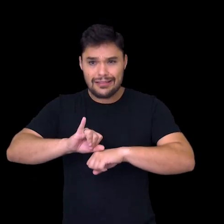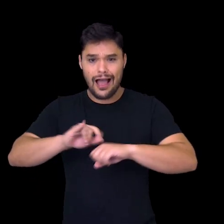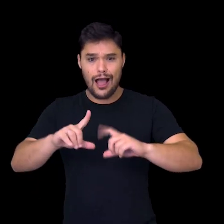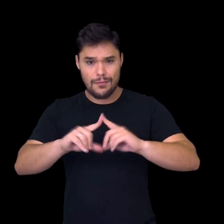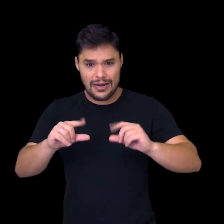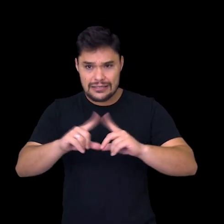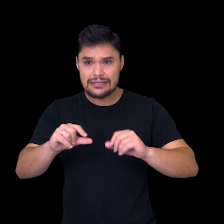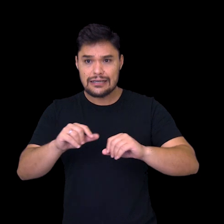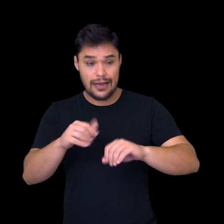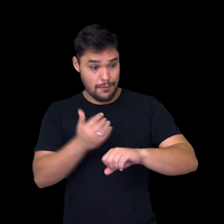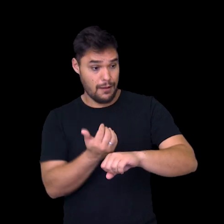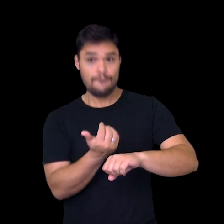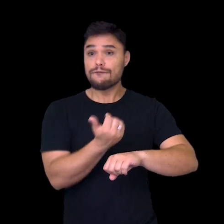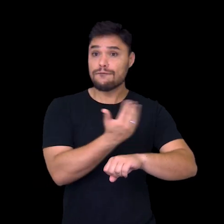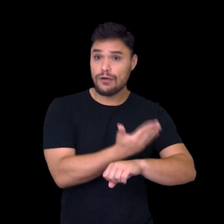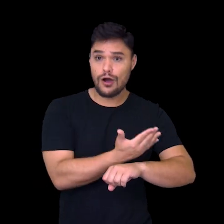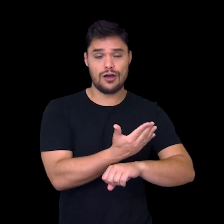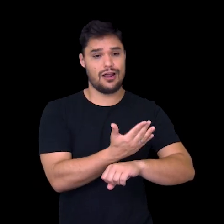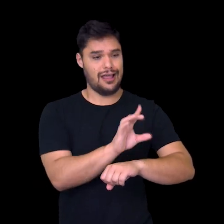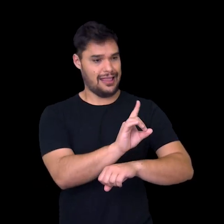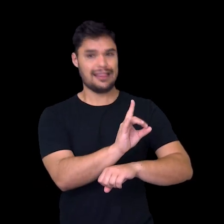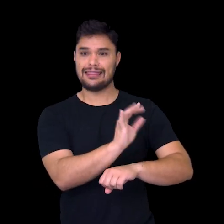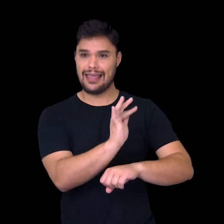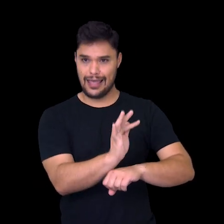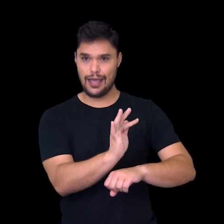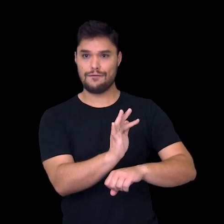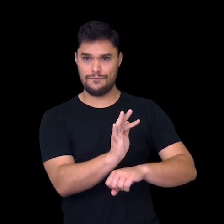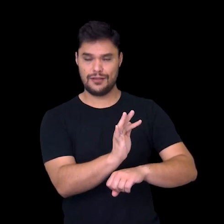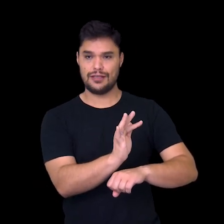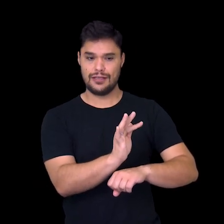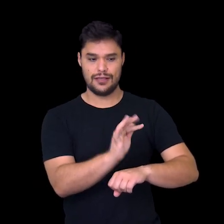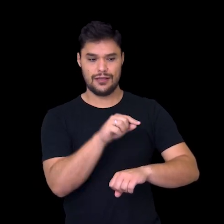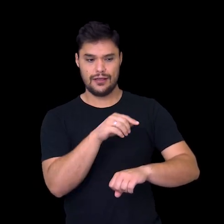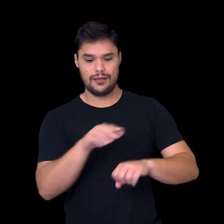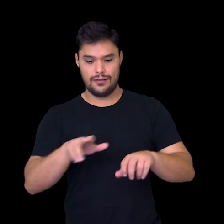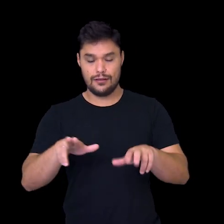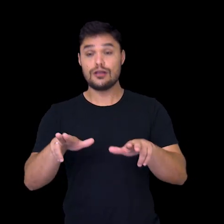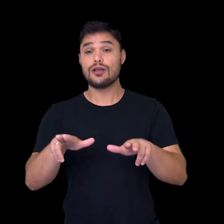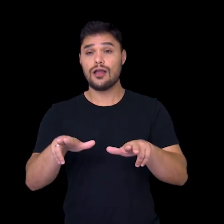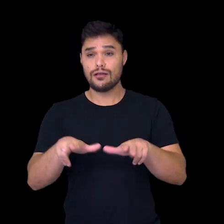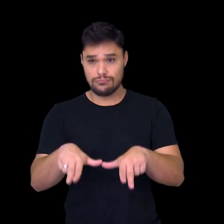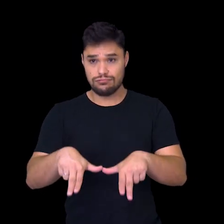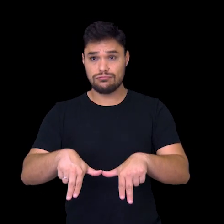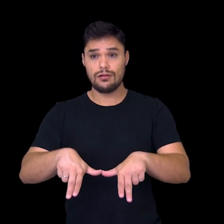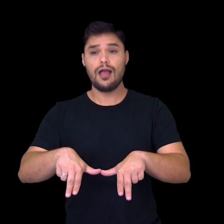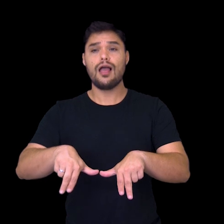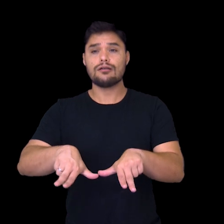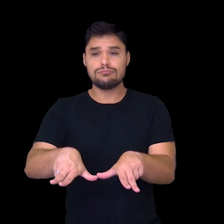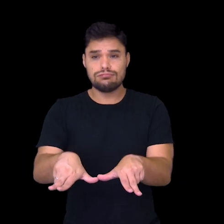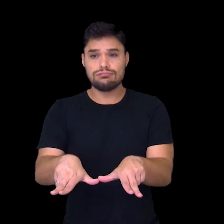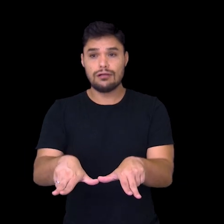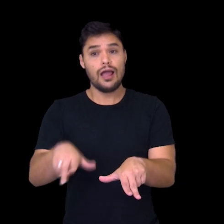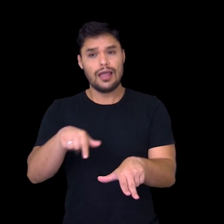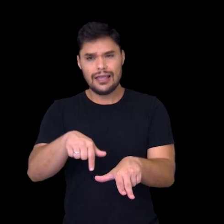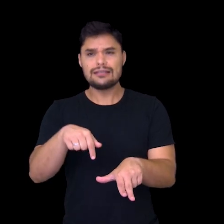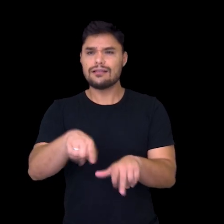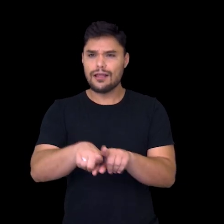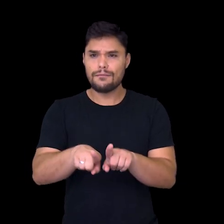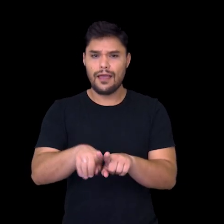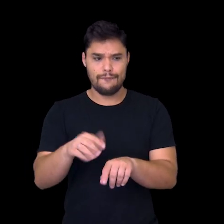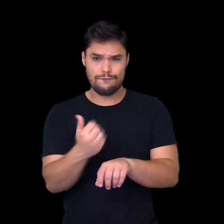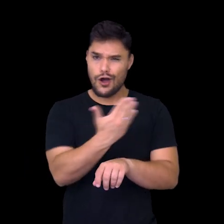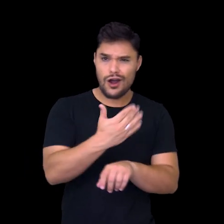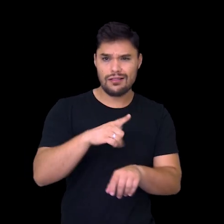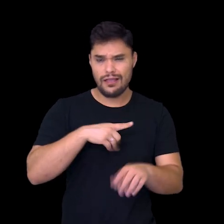em si, mesmo esses fora desse desenho do avião, vamos dizer assim, reduzir, né? Eles também